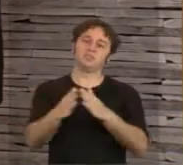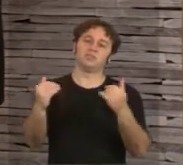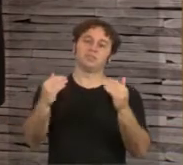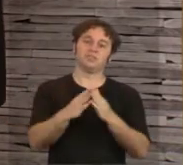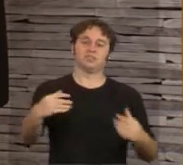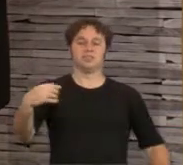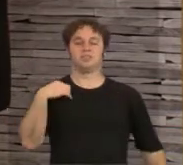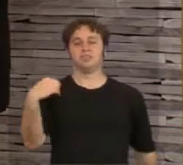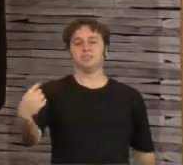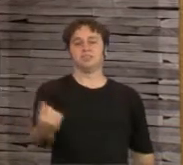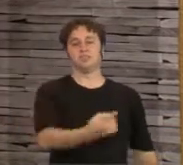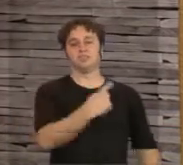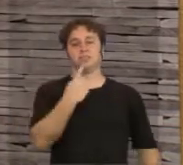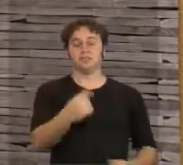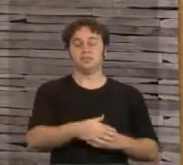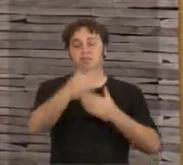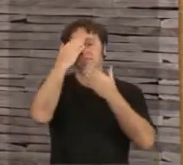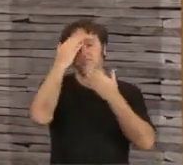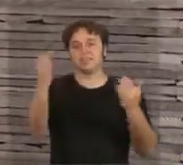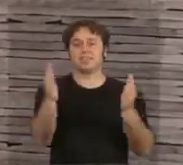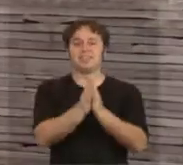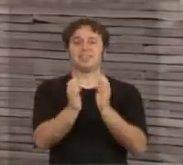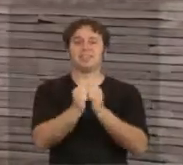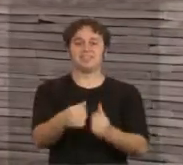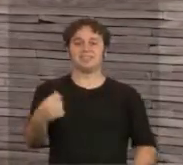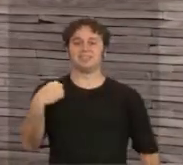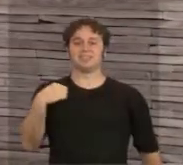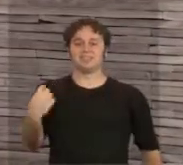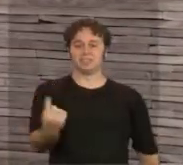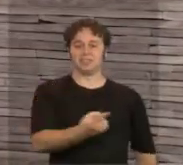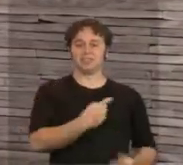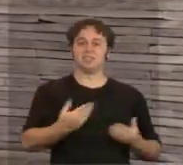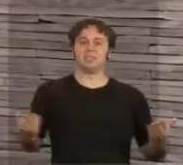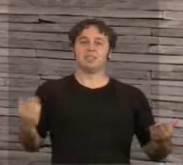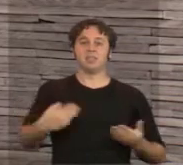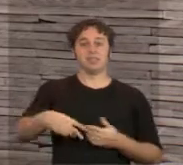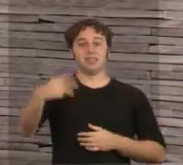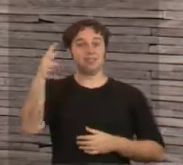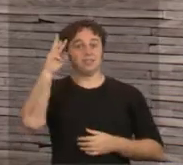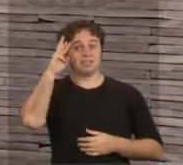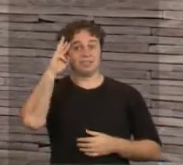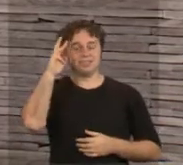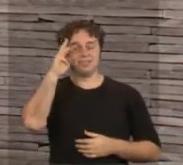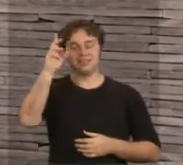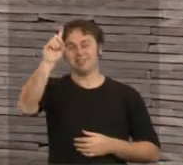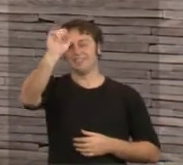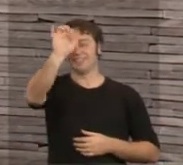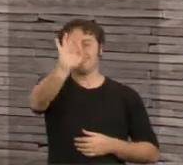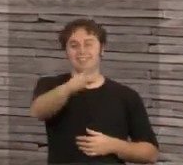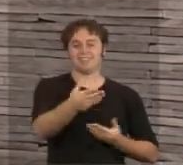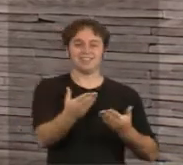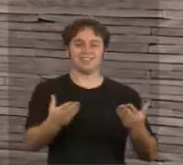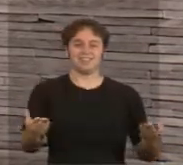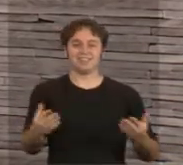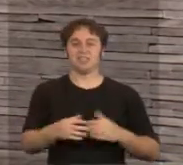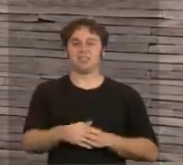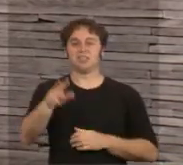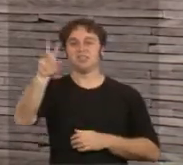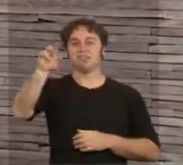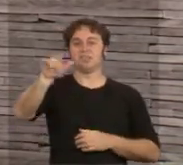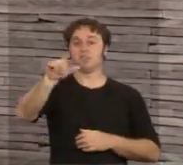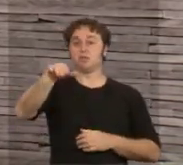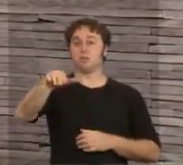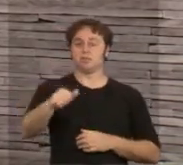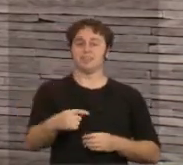rogai por nós. Obrigado por rezar ao vivo com a gente nesta terça-feira. Deus abençoe você, Vilma Santos,